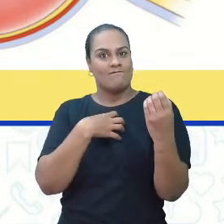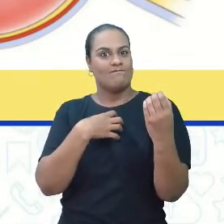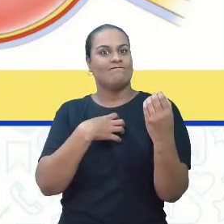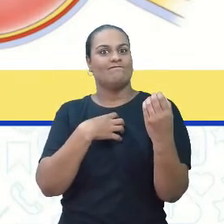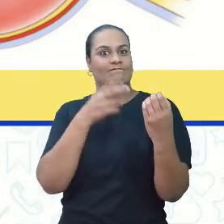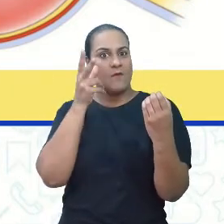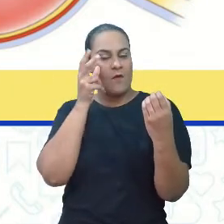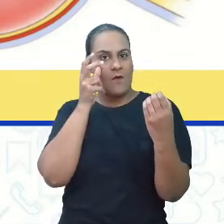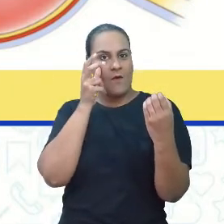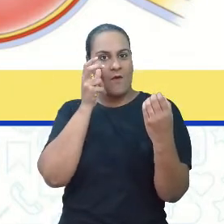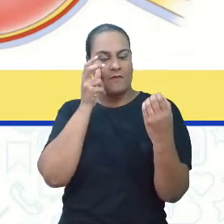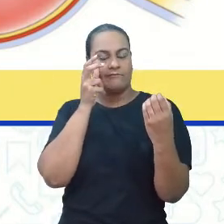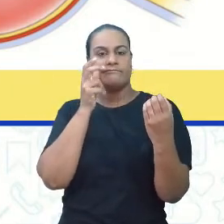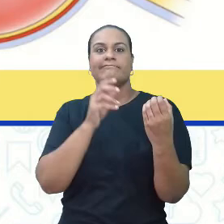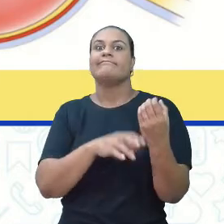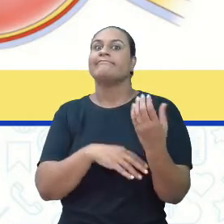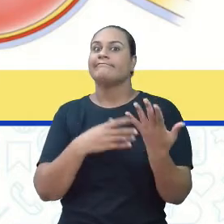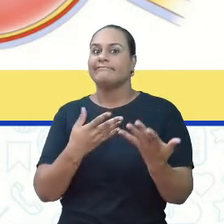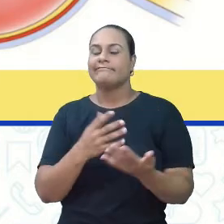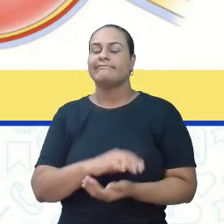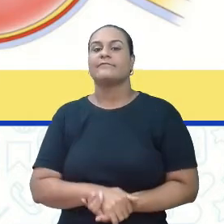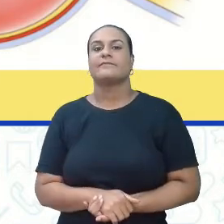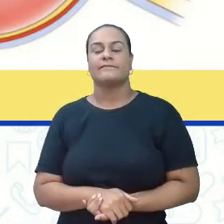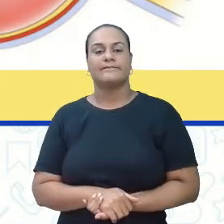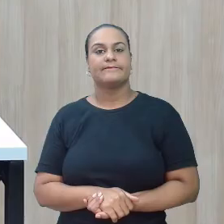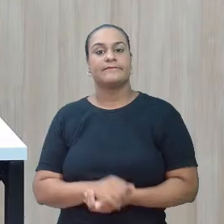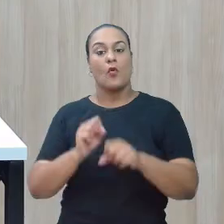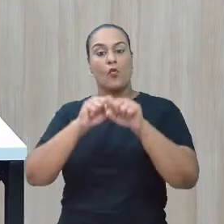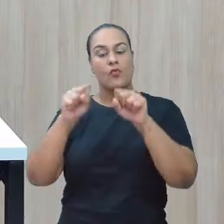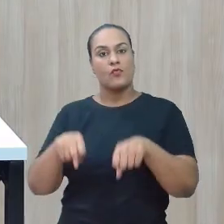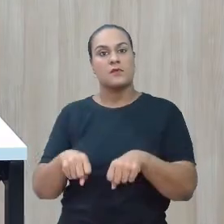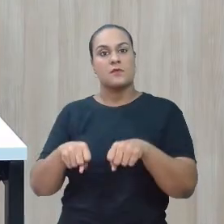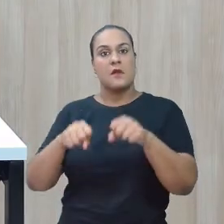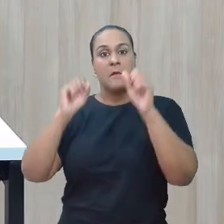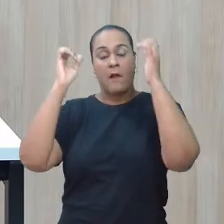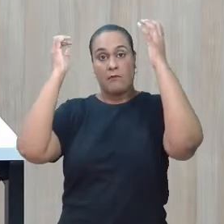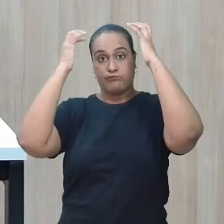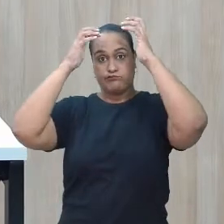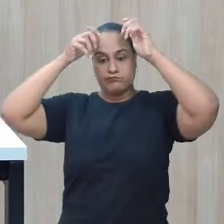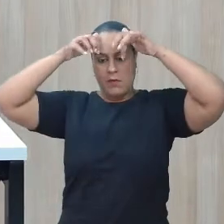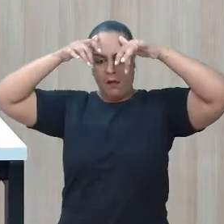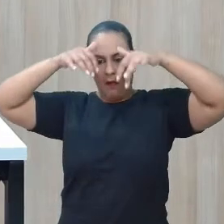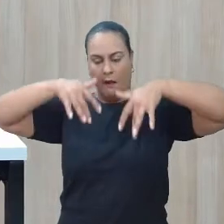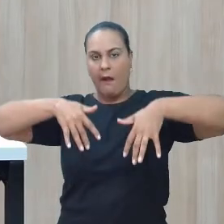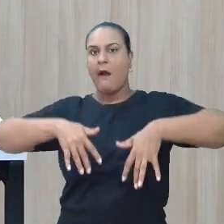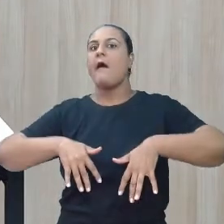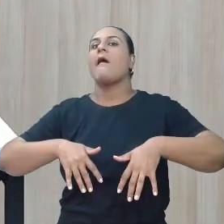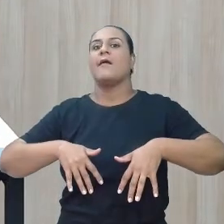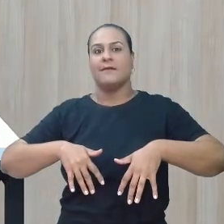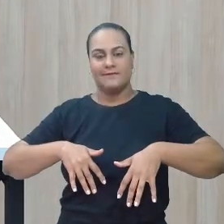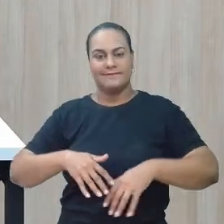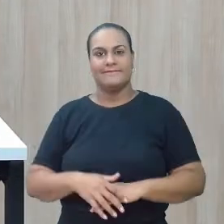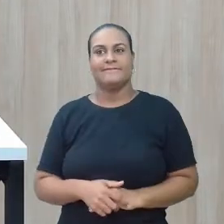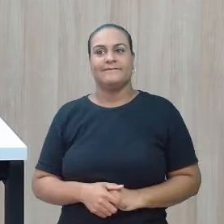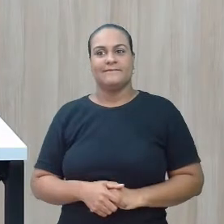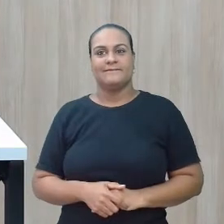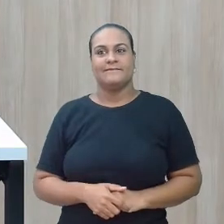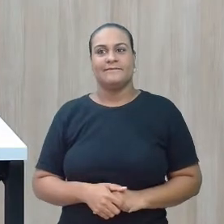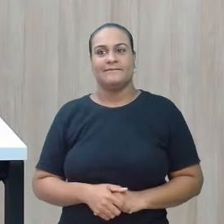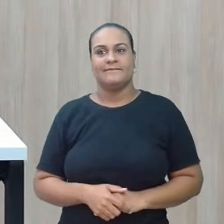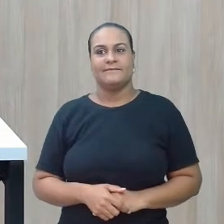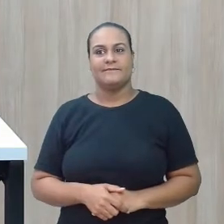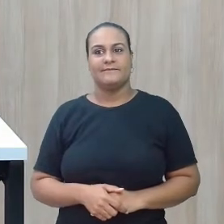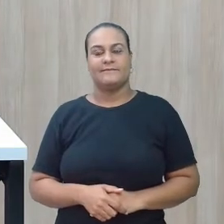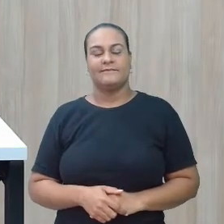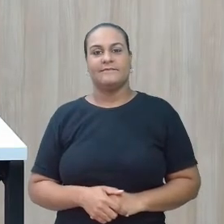E no sistema nervoso central, onde essa imagem vai ser codificada, realmente interpretada.